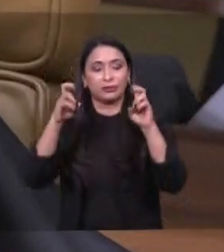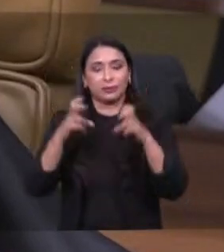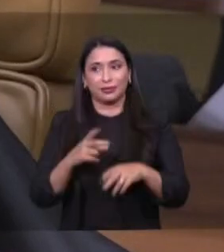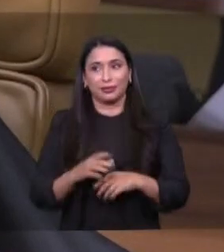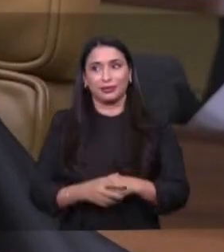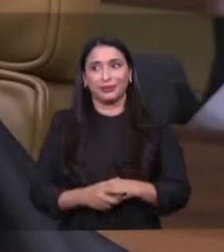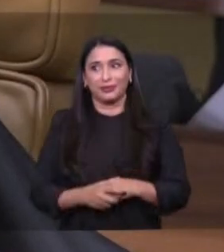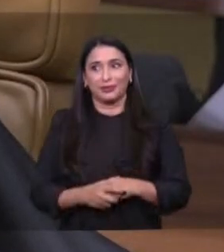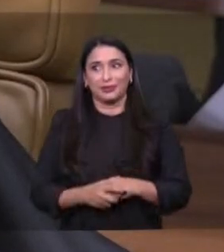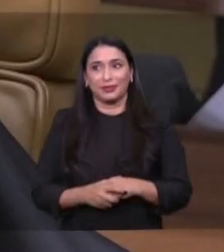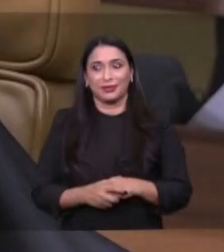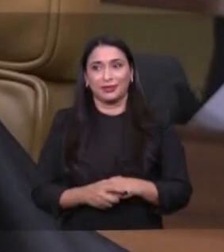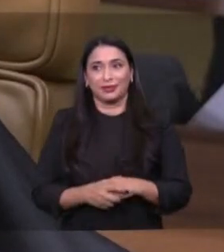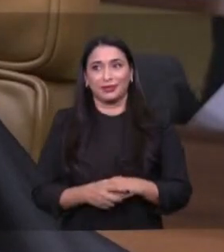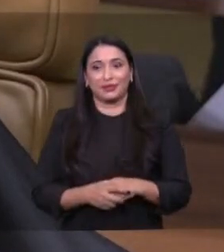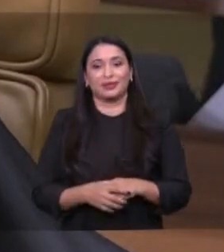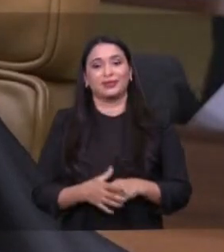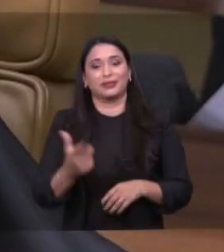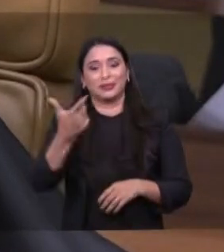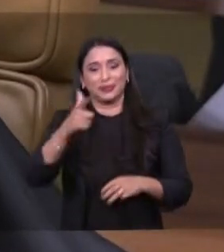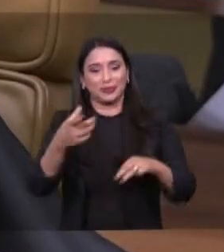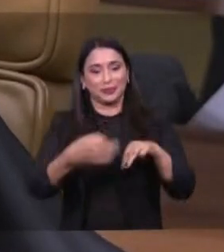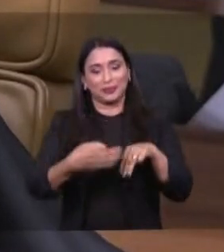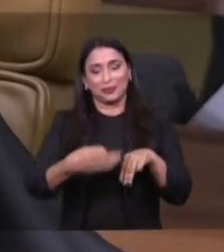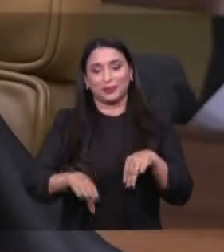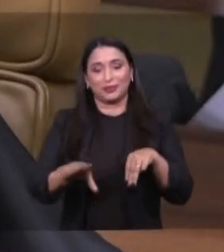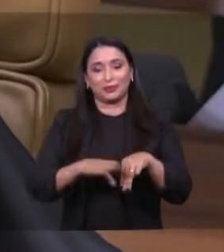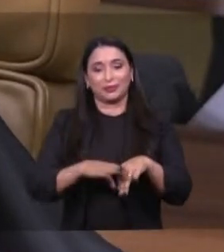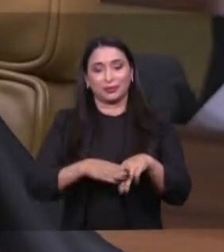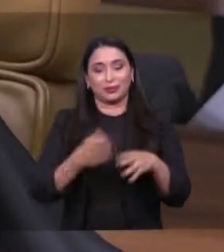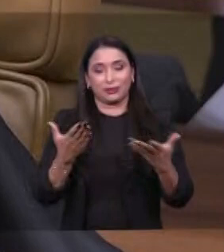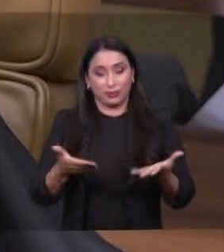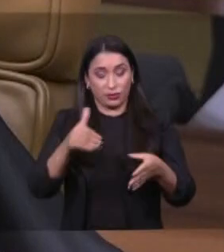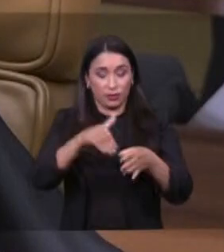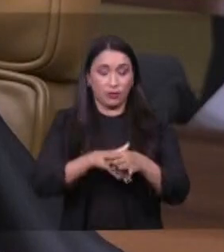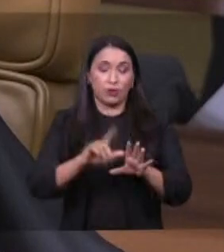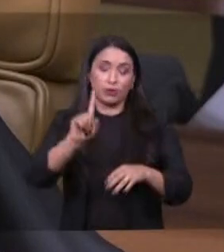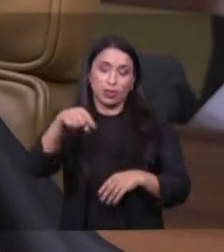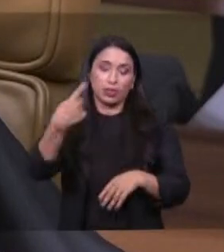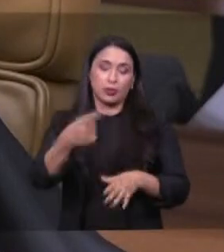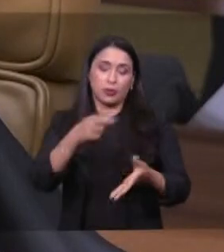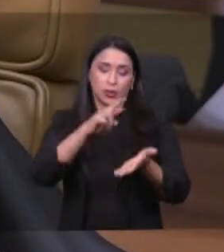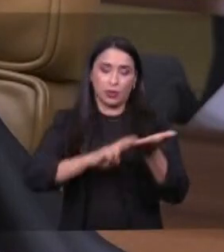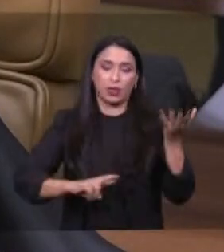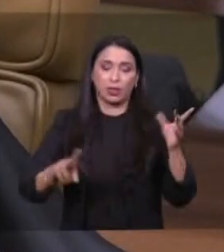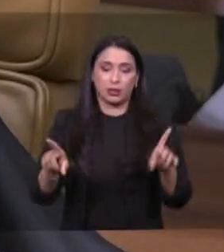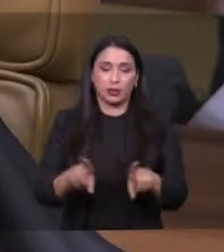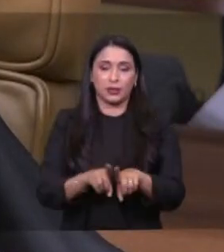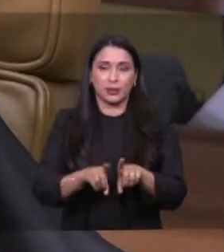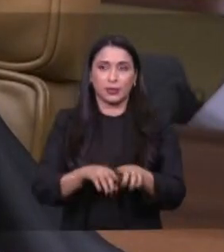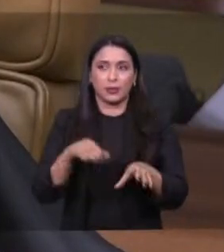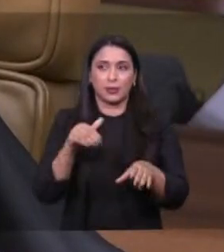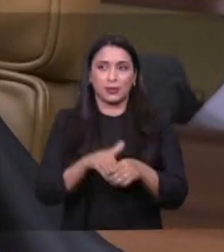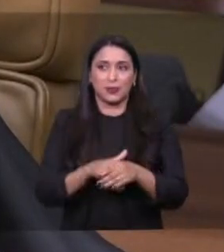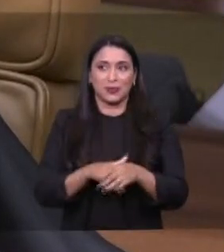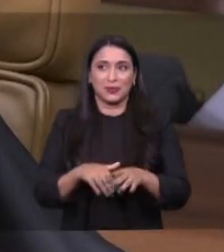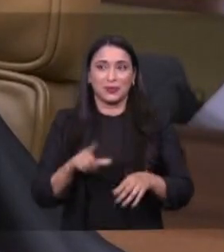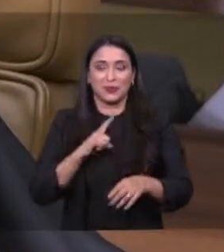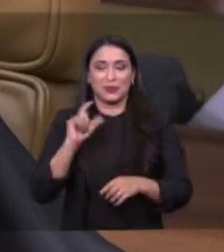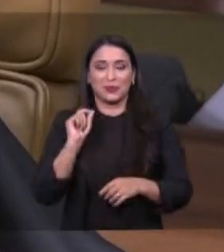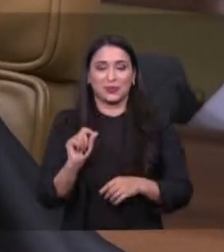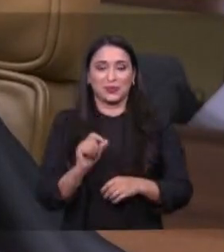serão trazidas pelos eminentes colegas que ainda votarão e o próprio relator, que a qualquer tempo se